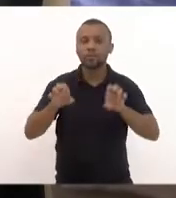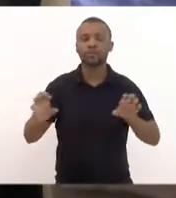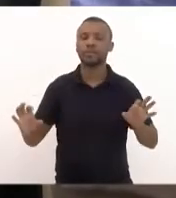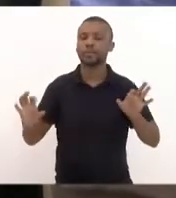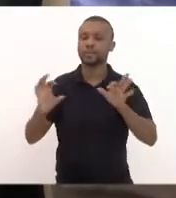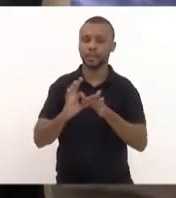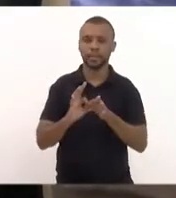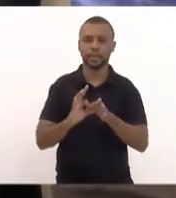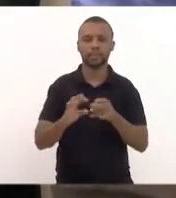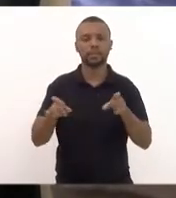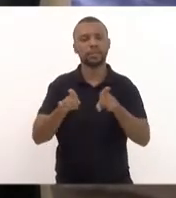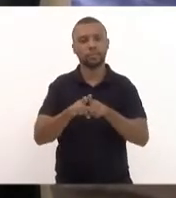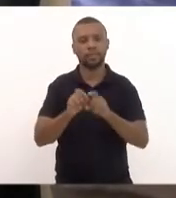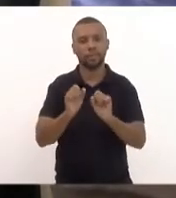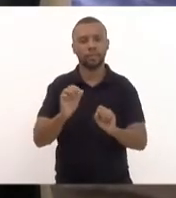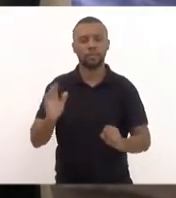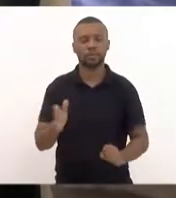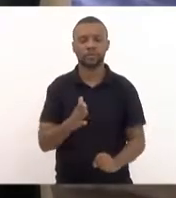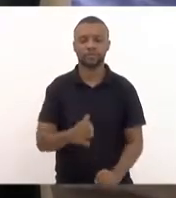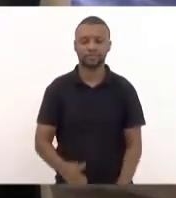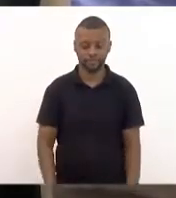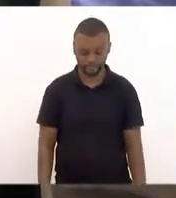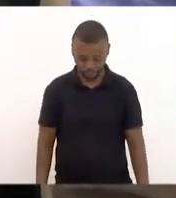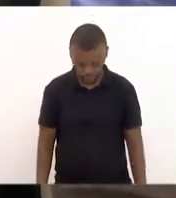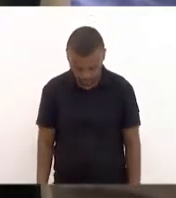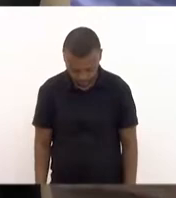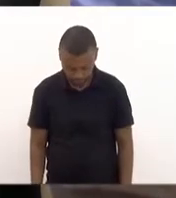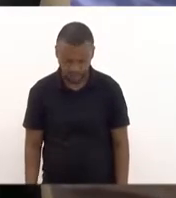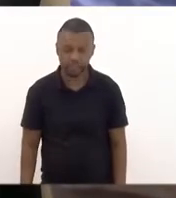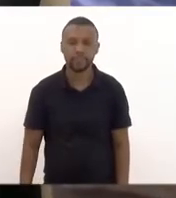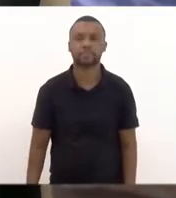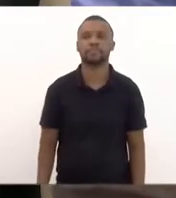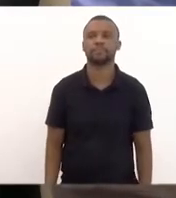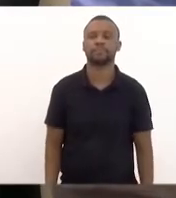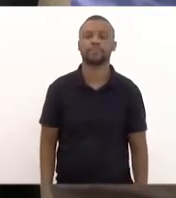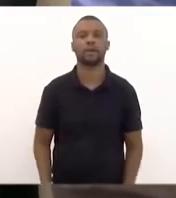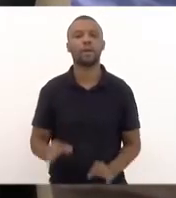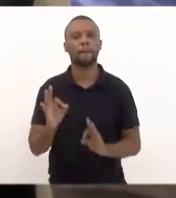ir. Plano portuário para o Estado do Rio de Janeiro, vai lá.